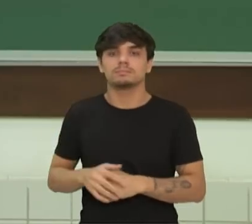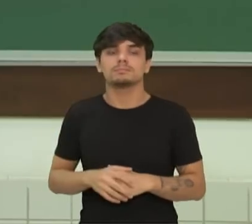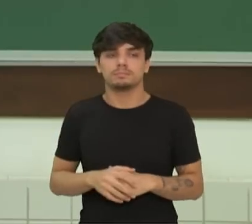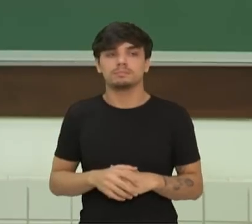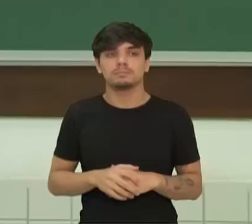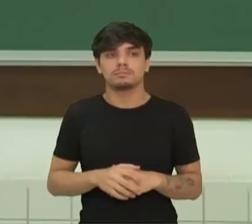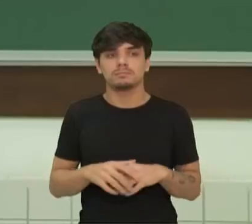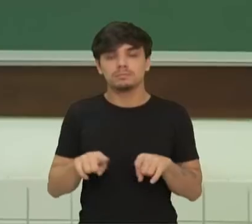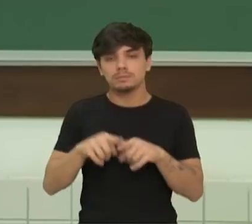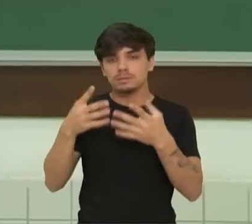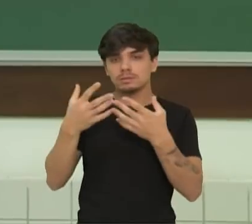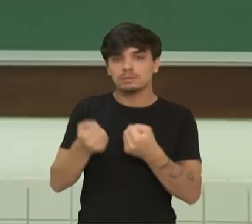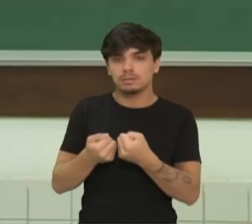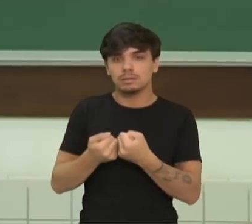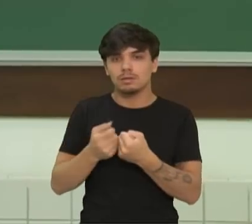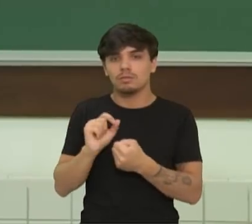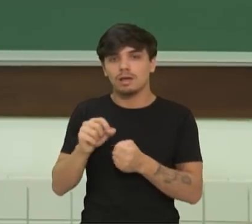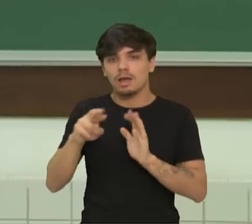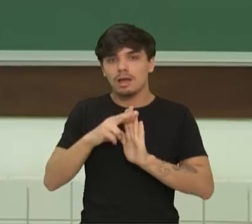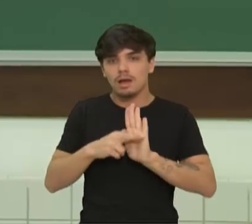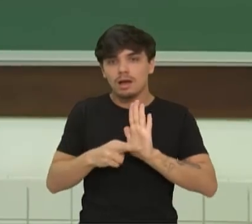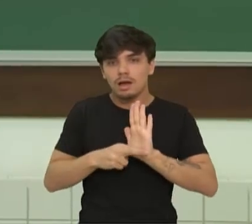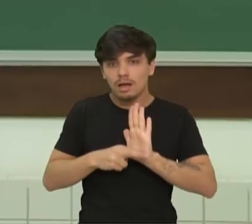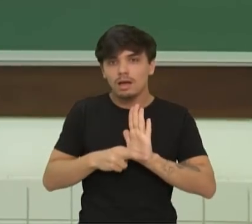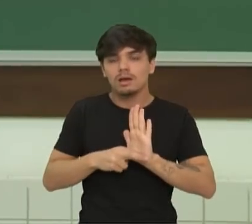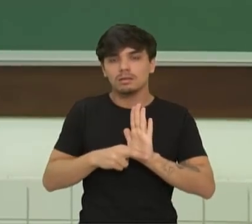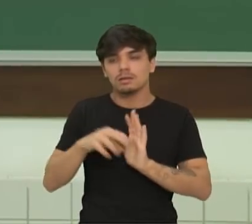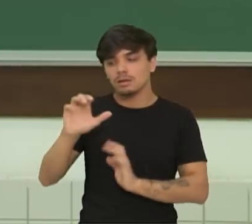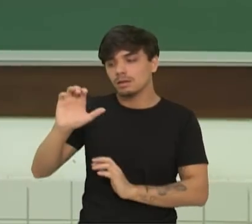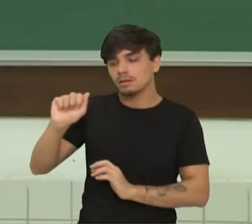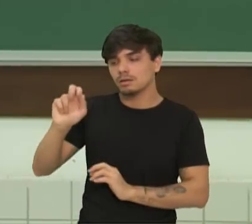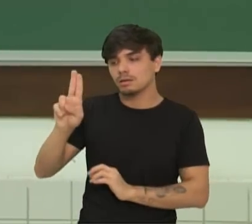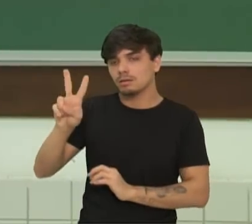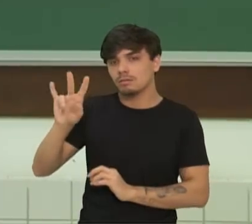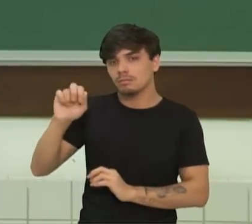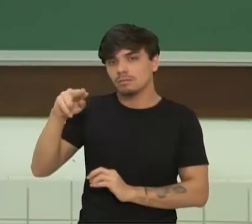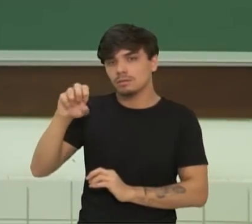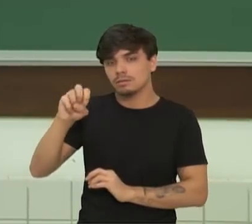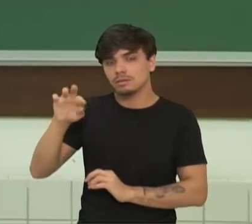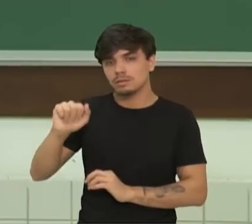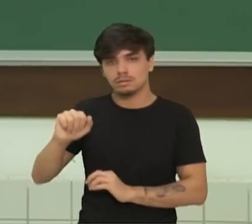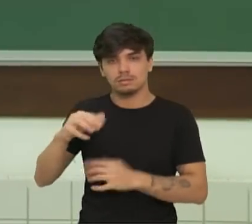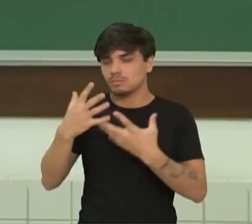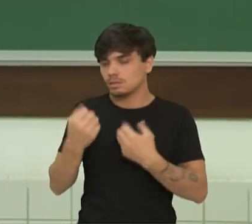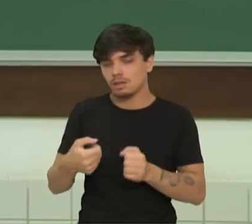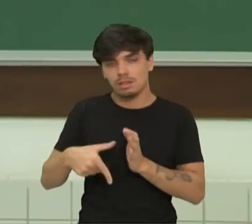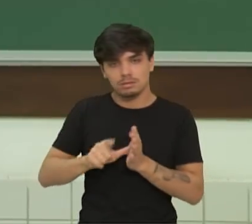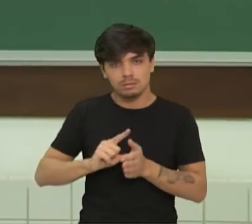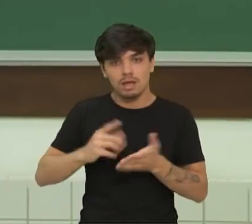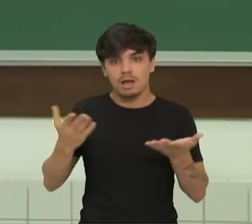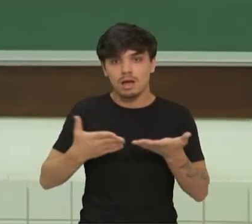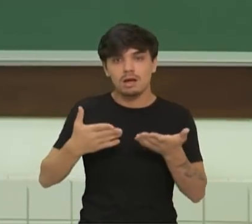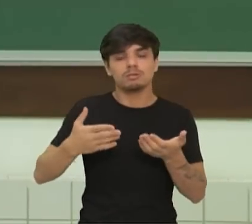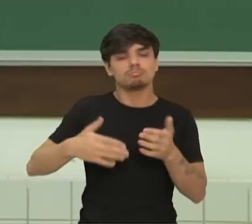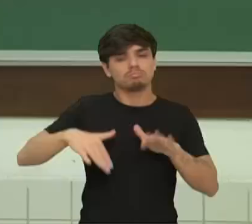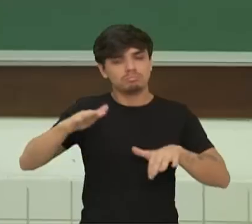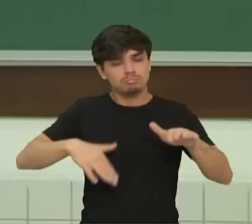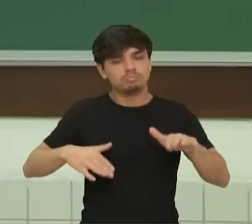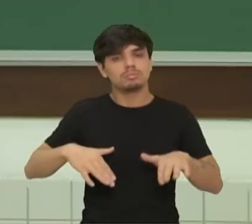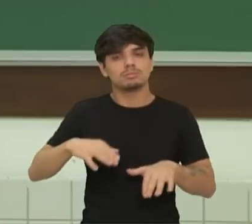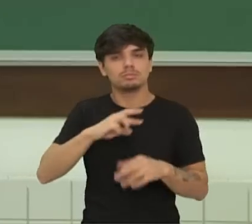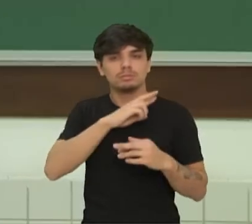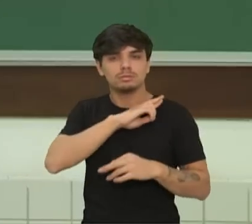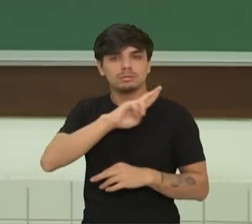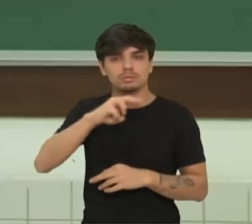doutrina calvinista, que até então não tinha sido aceita. Então, trouxe a liberdade religiosa, independente da religião do